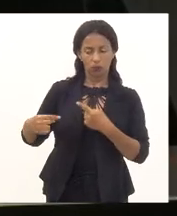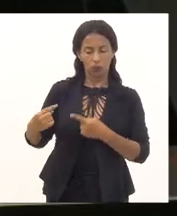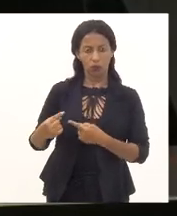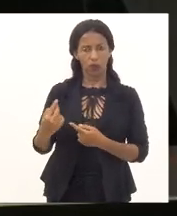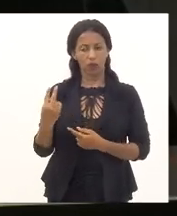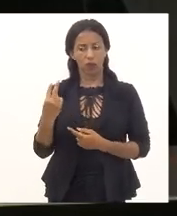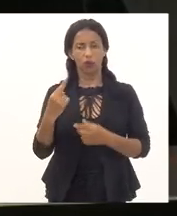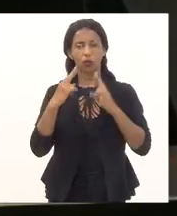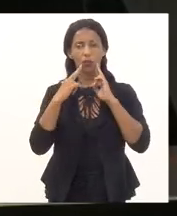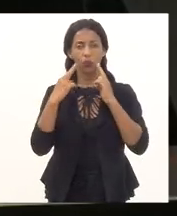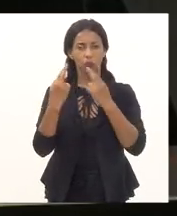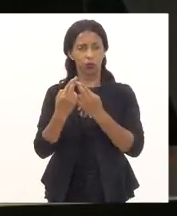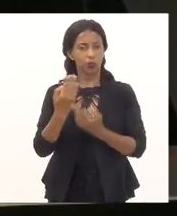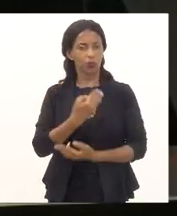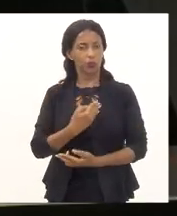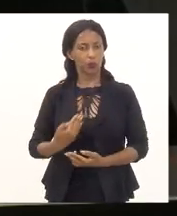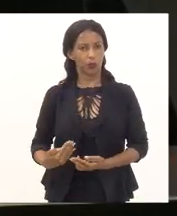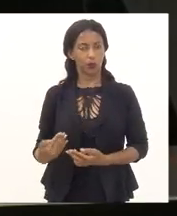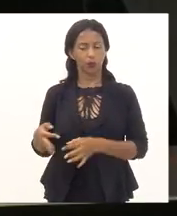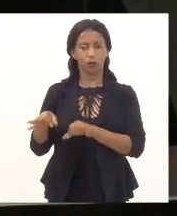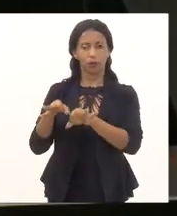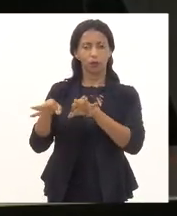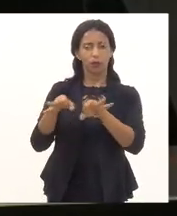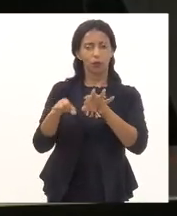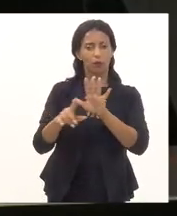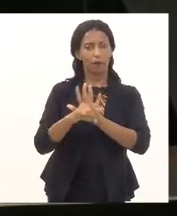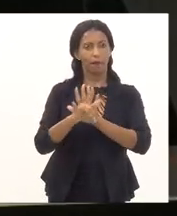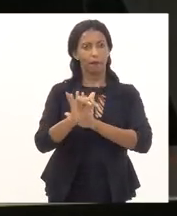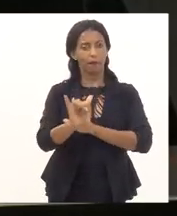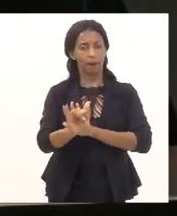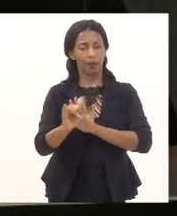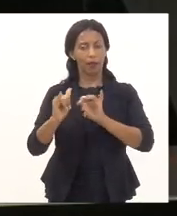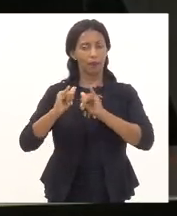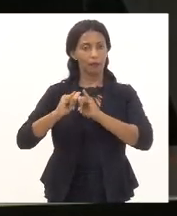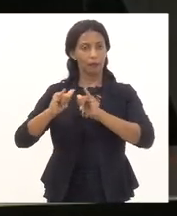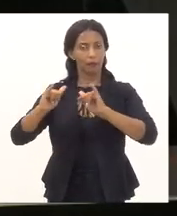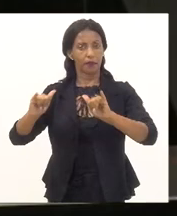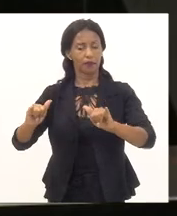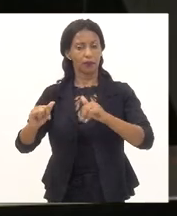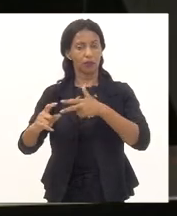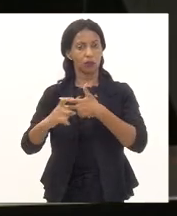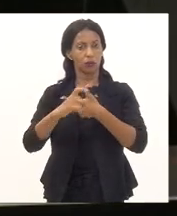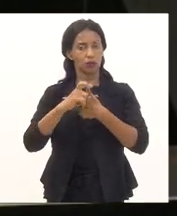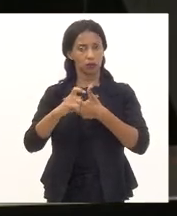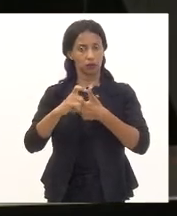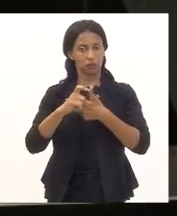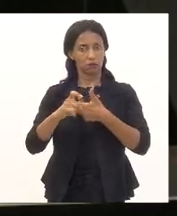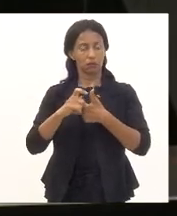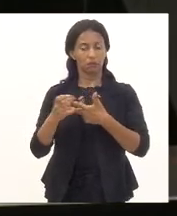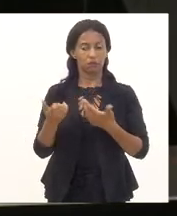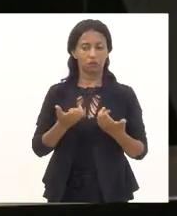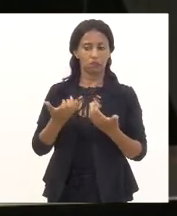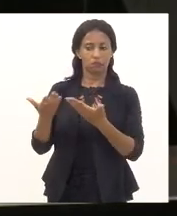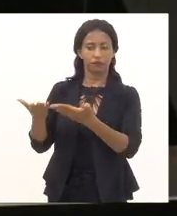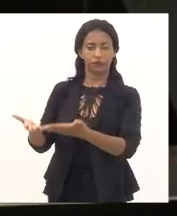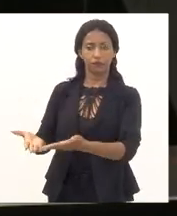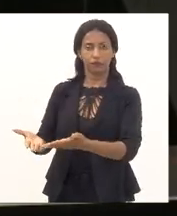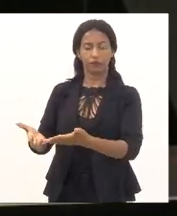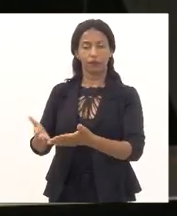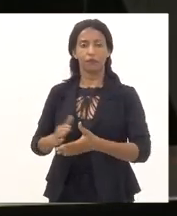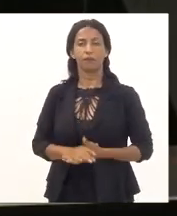duas audiências públicas sobre o projeto de lei, que é uma mensagem do Executivo